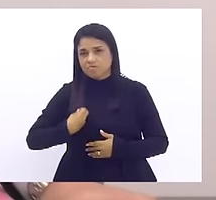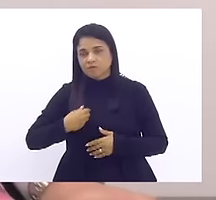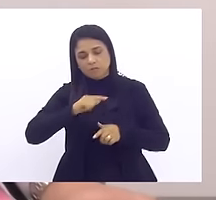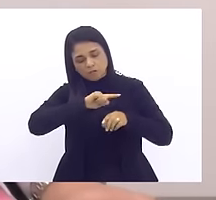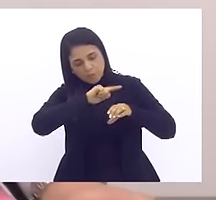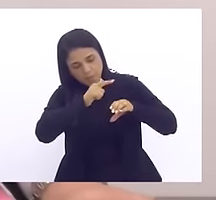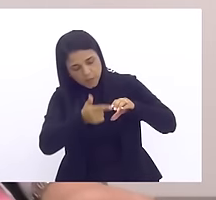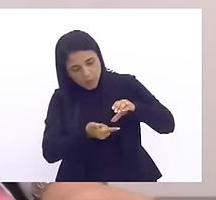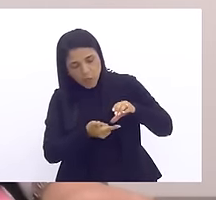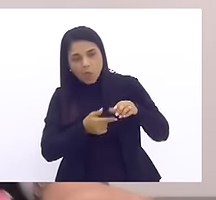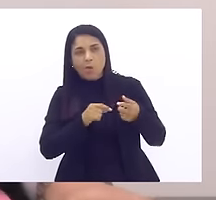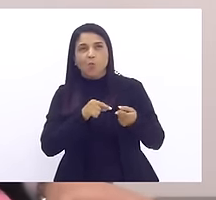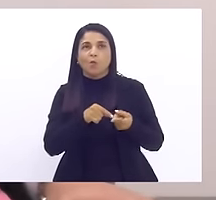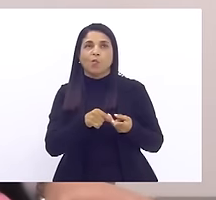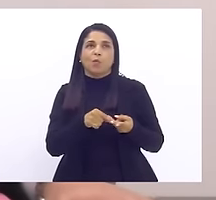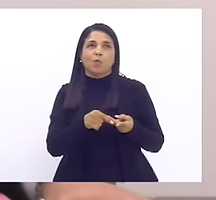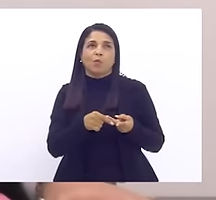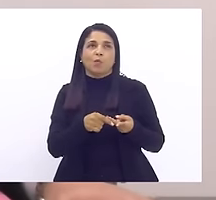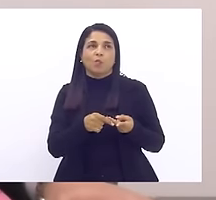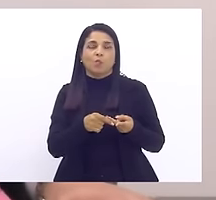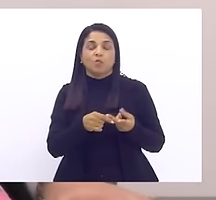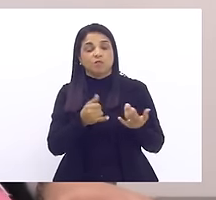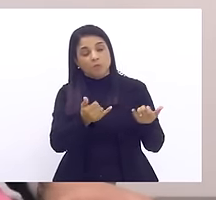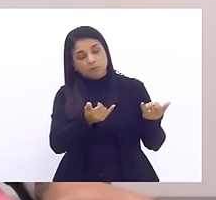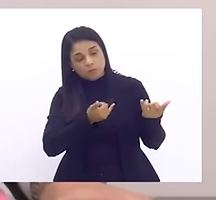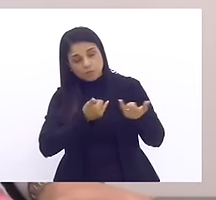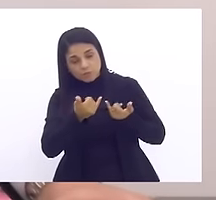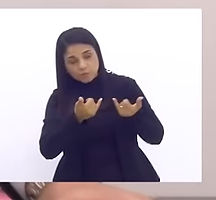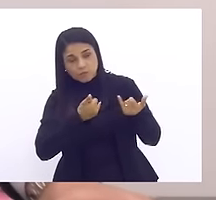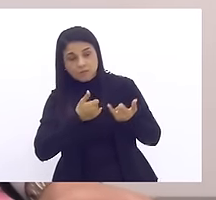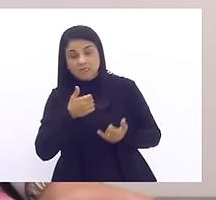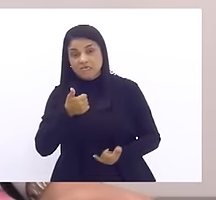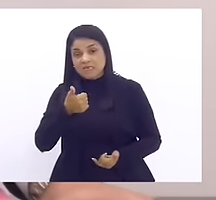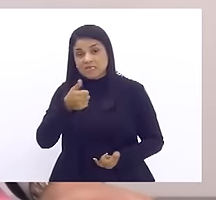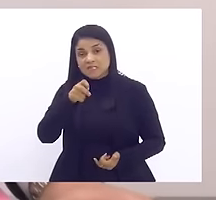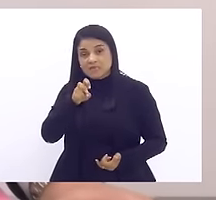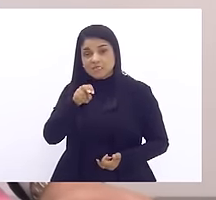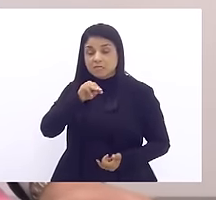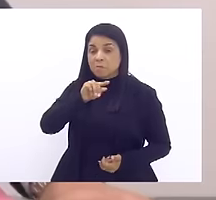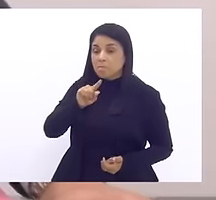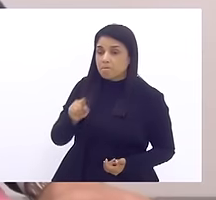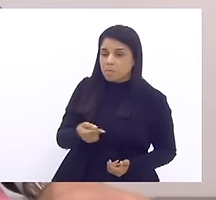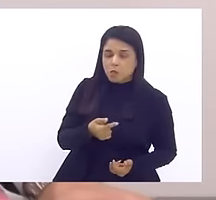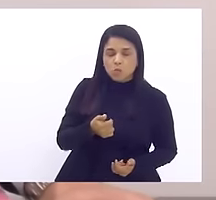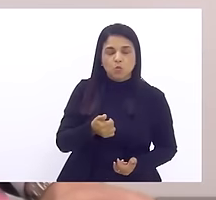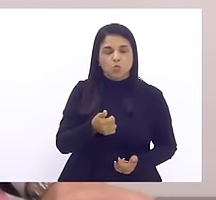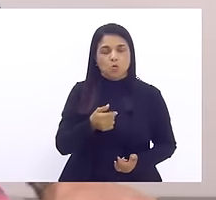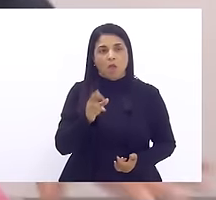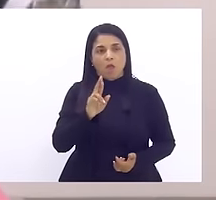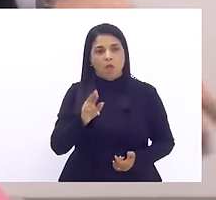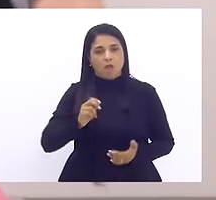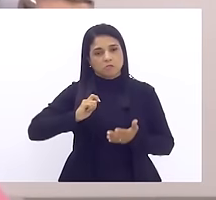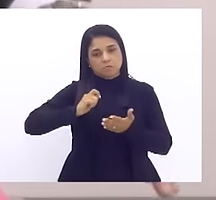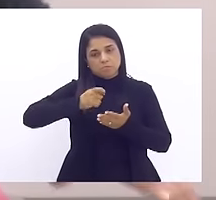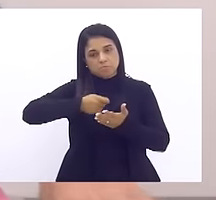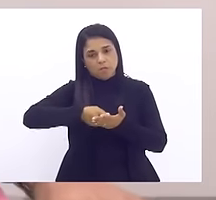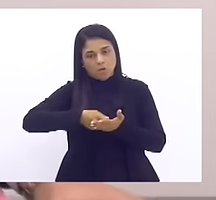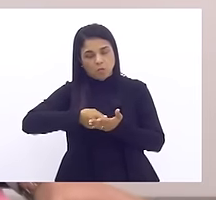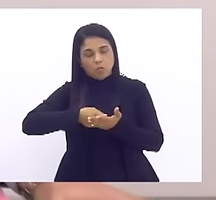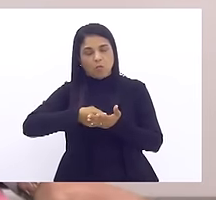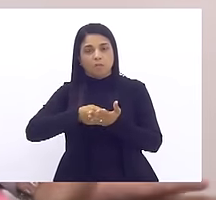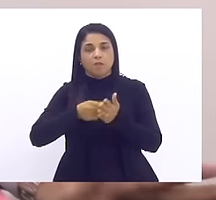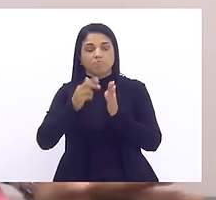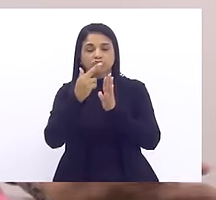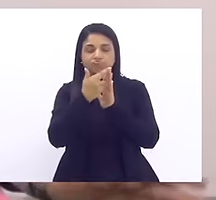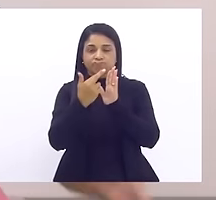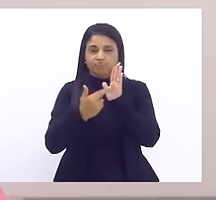pneu um indivíduo que relatou para gente pagou 15 mil reais 14 dias antes da operação para regularização do veículo